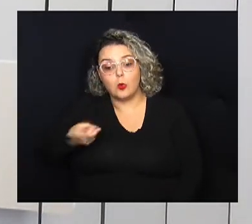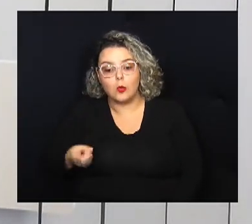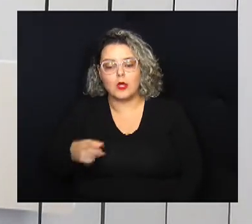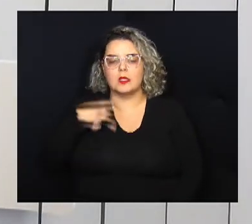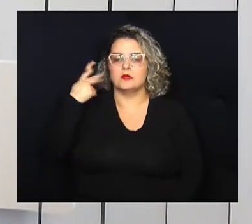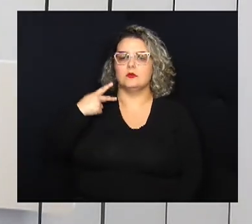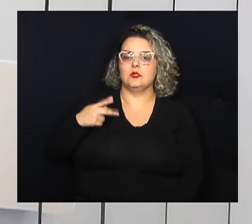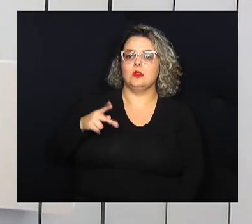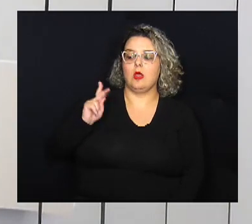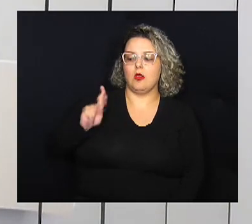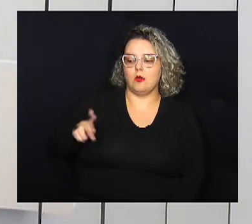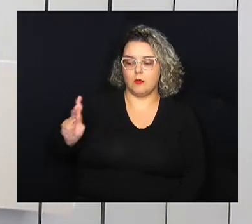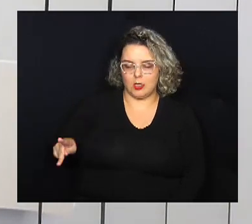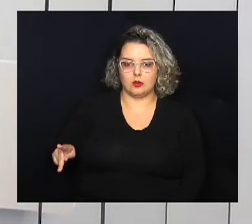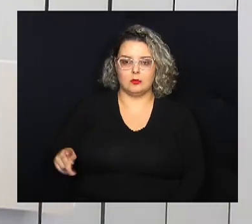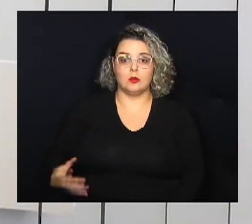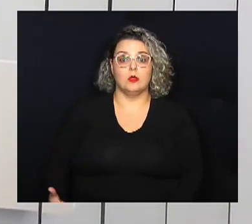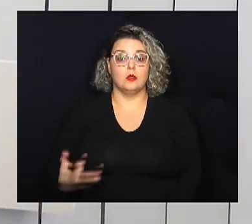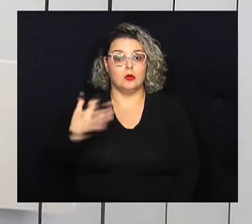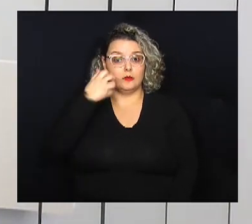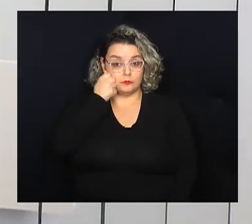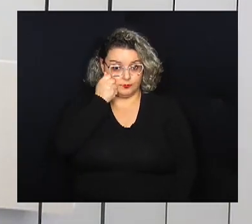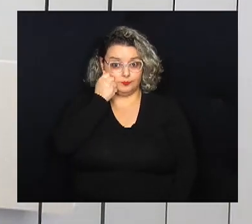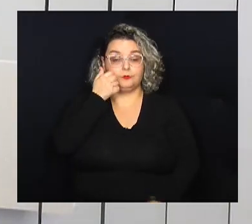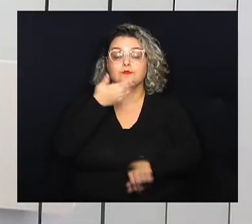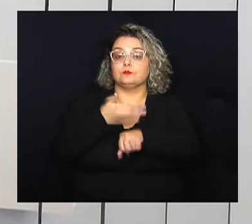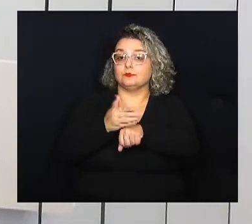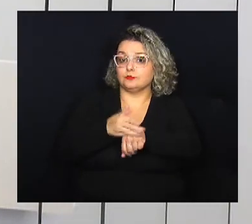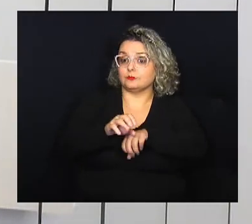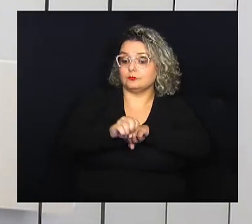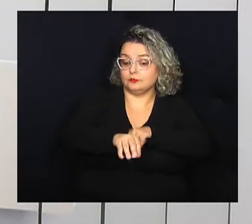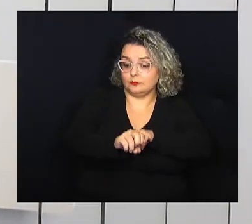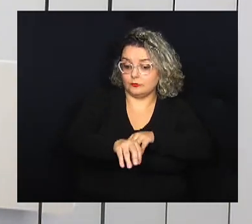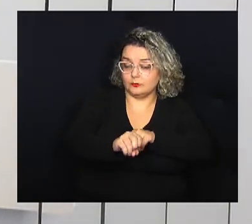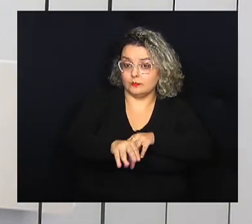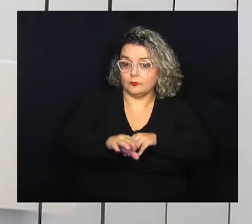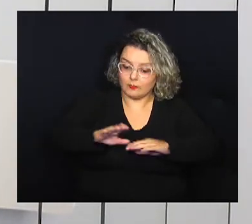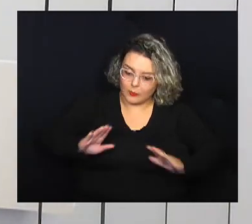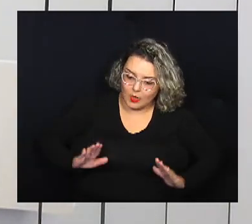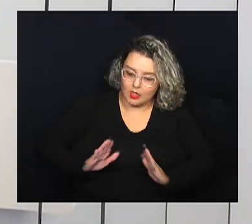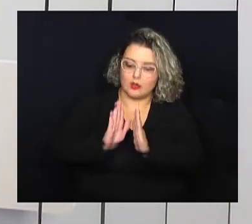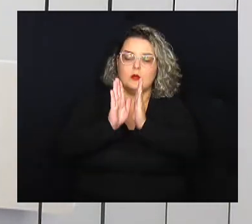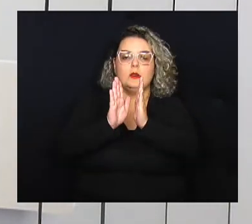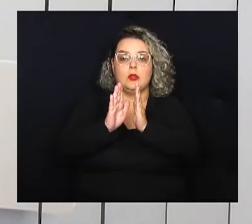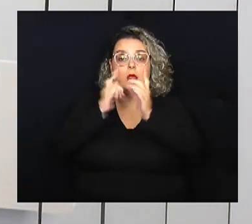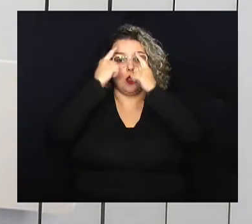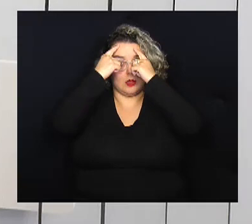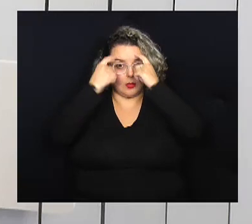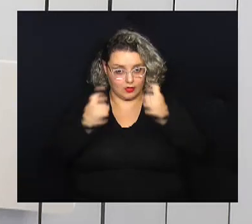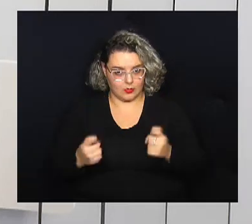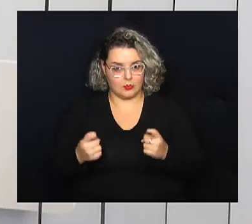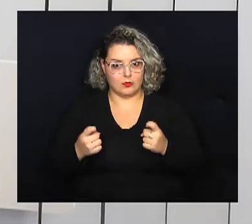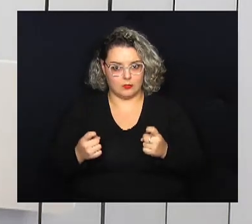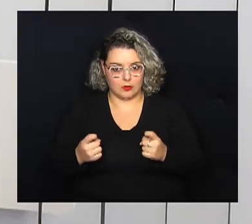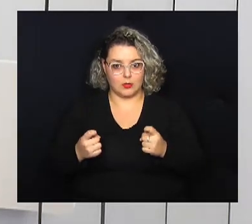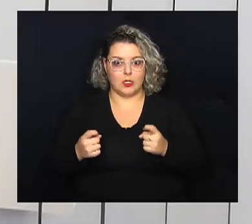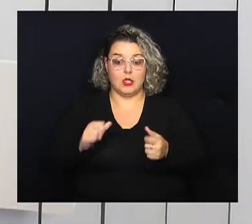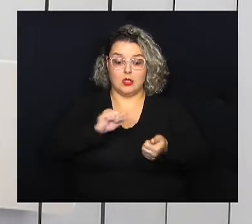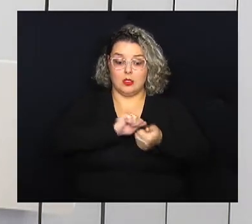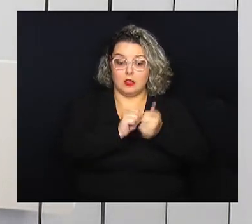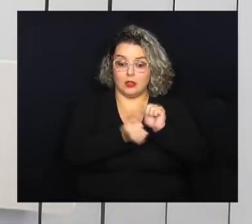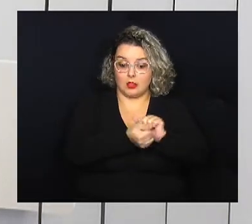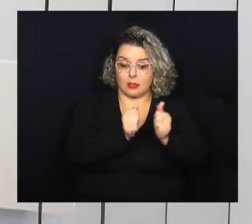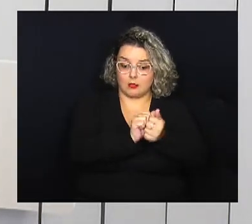Alberto sobre a adoção de práticas educativas para enfrentamento à violência e reparação de